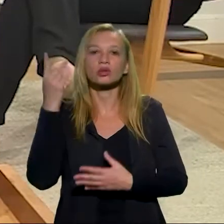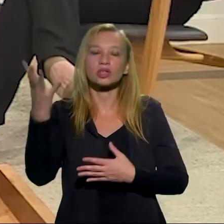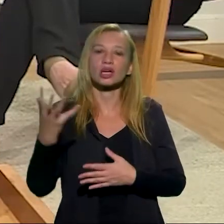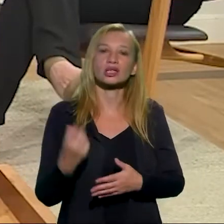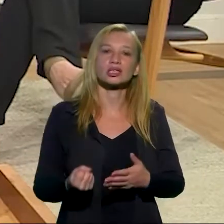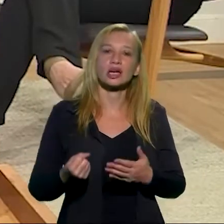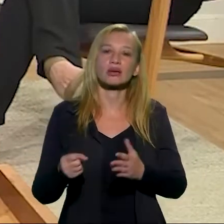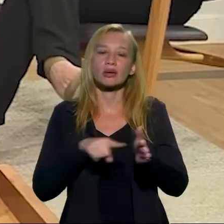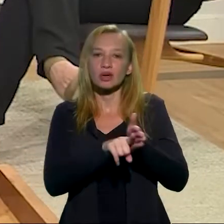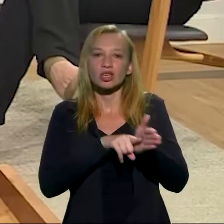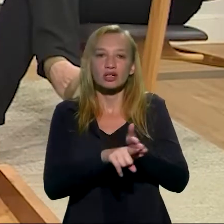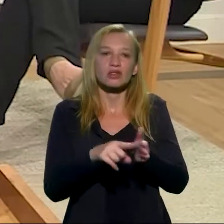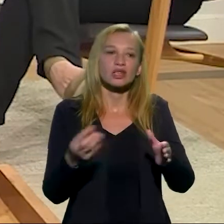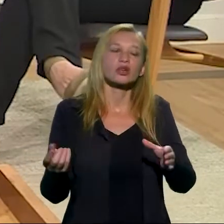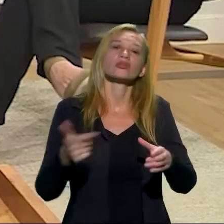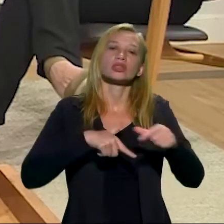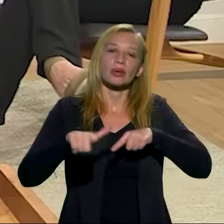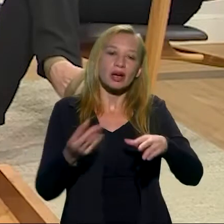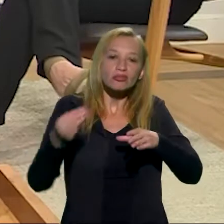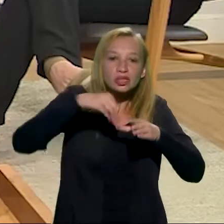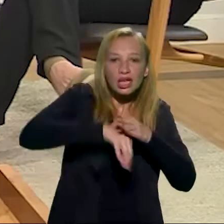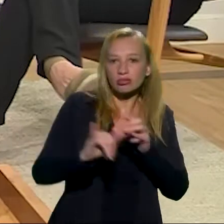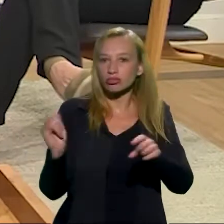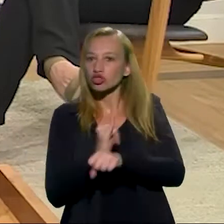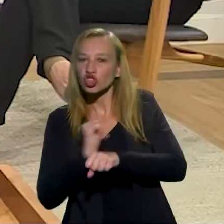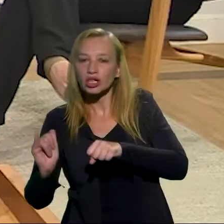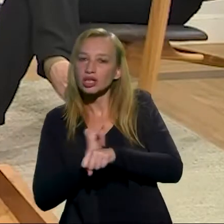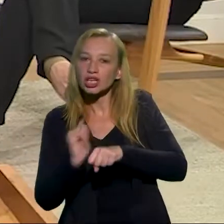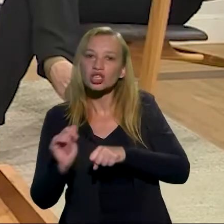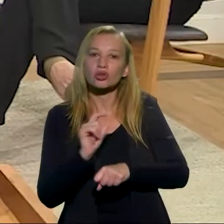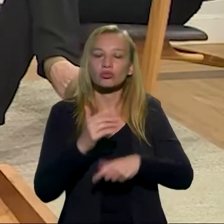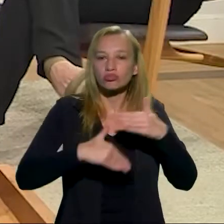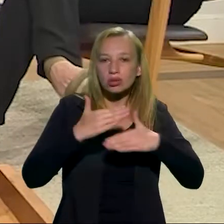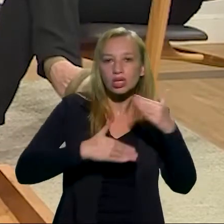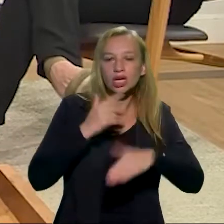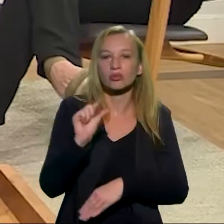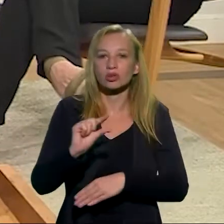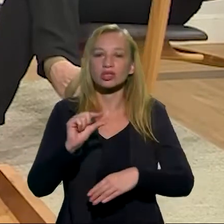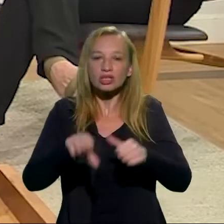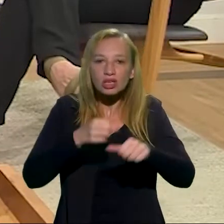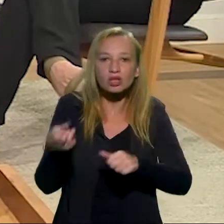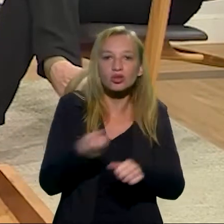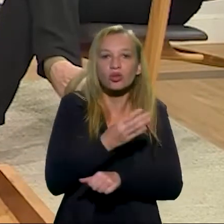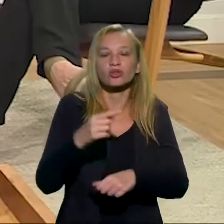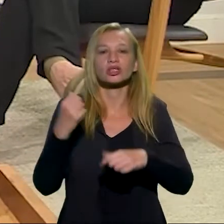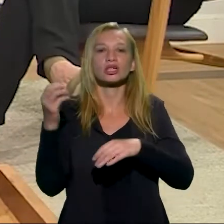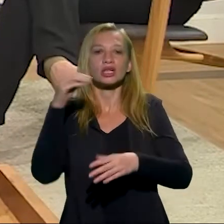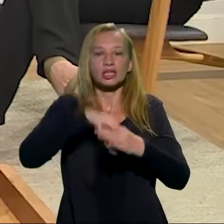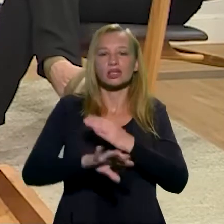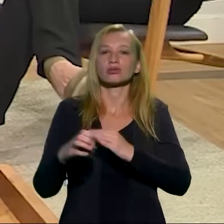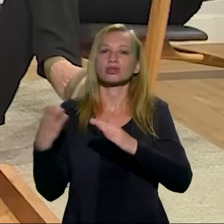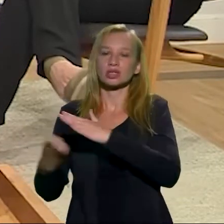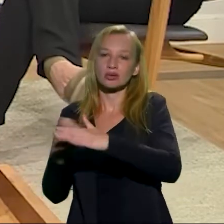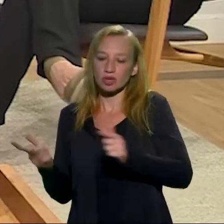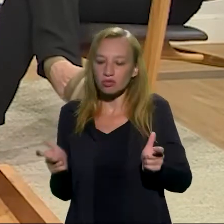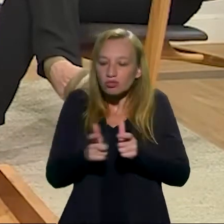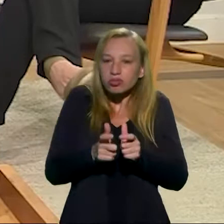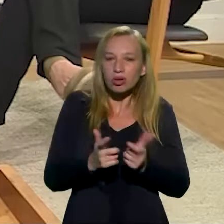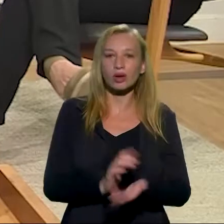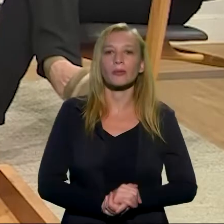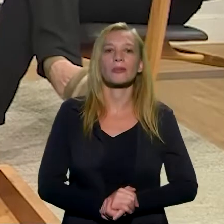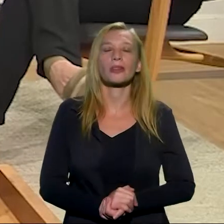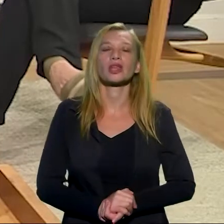apropria dessa pesquisa para poder fazer o seu trabalho interno de marketing, que é mais um pequeno processo de inovação dentro das empresas de menor